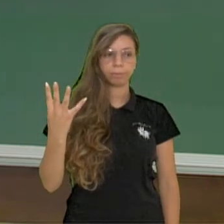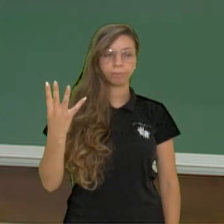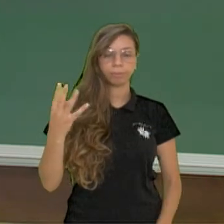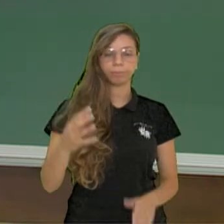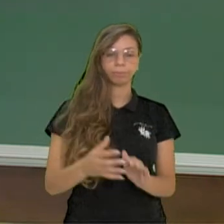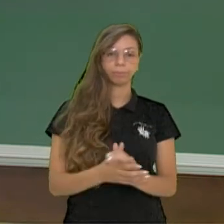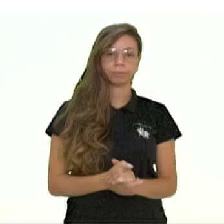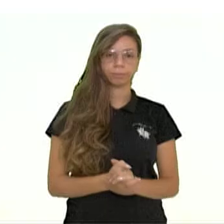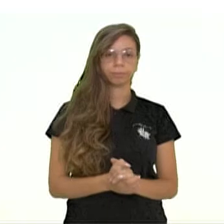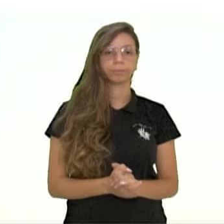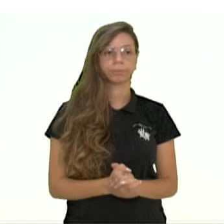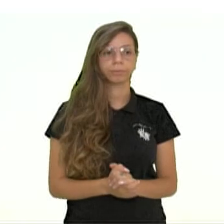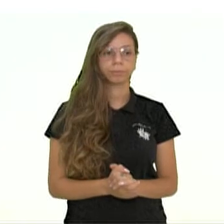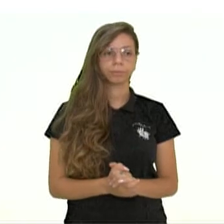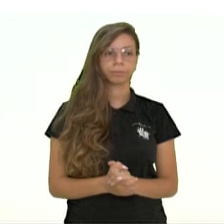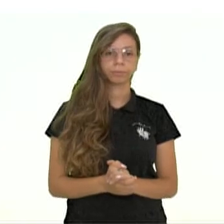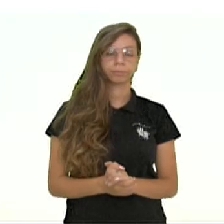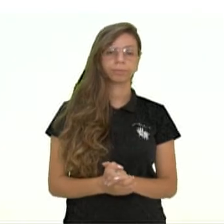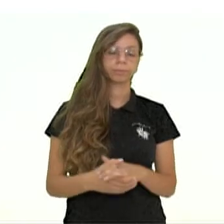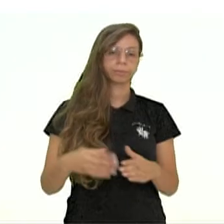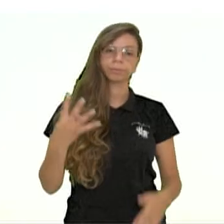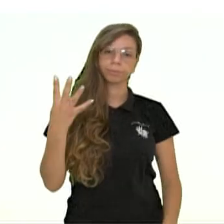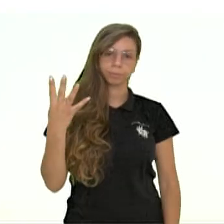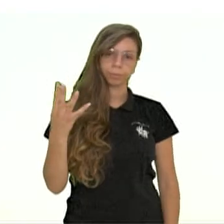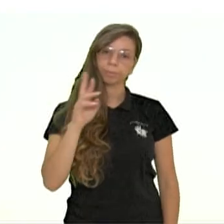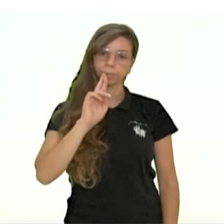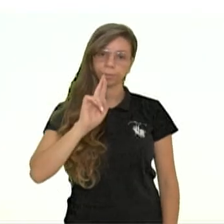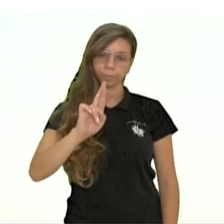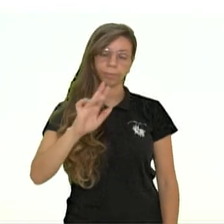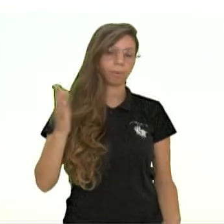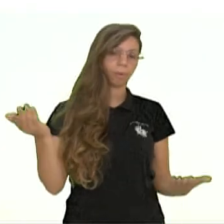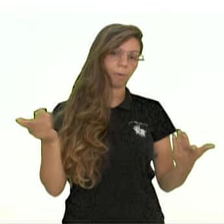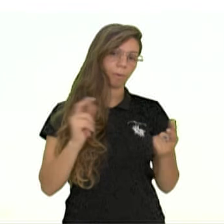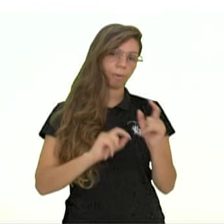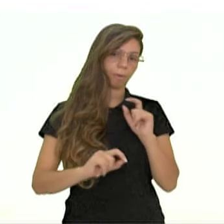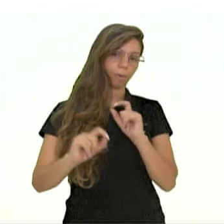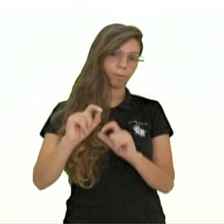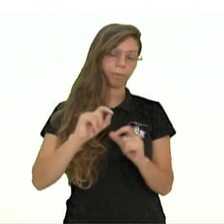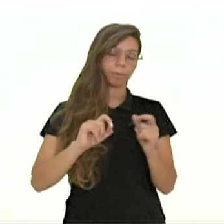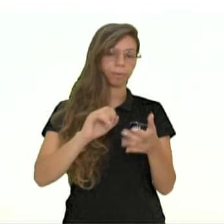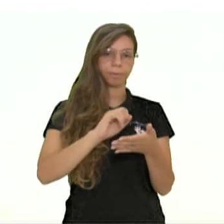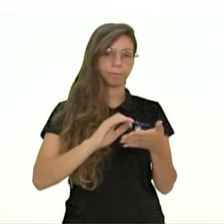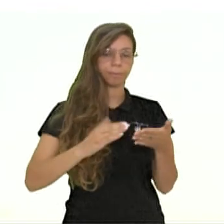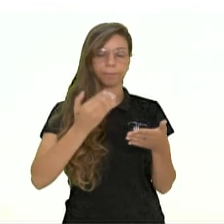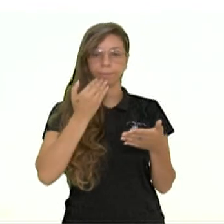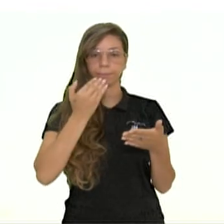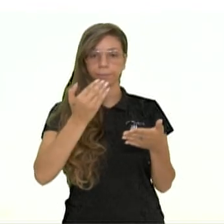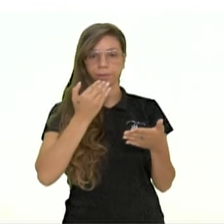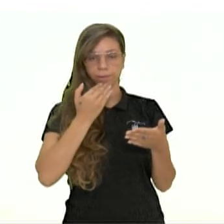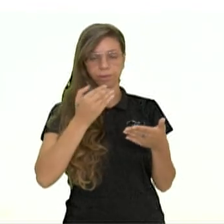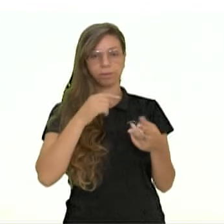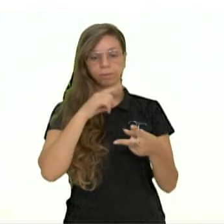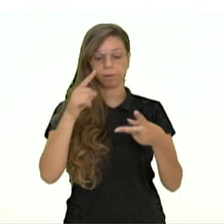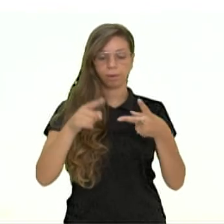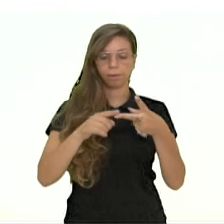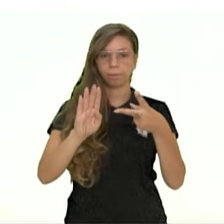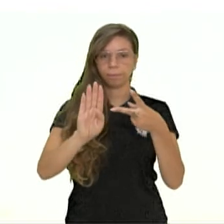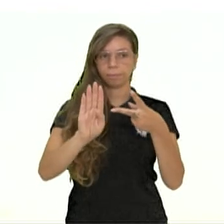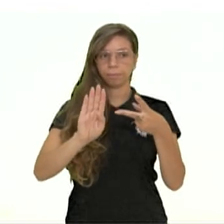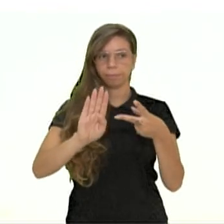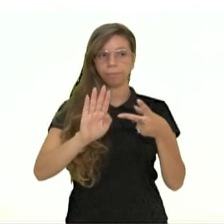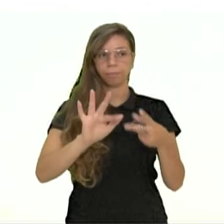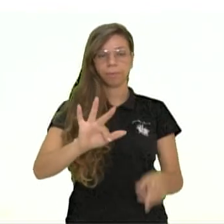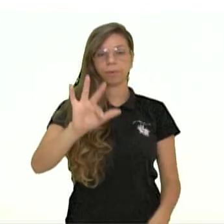pela função 3x menos 2, eu encontro uma imagem em 4. Agora, o exercício também pediu na letra B o f